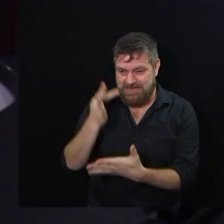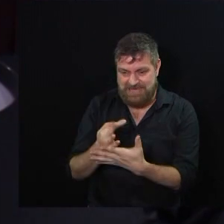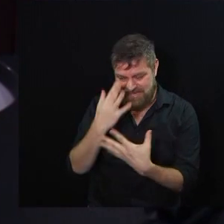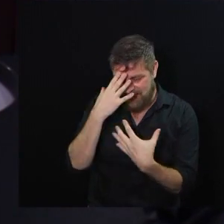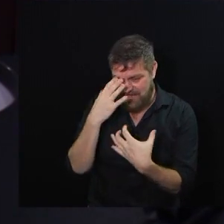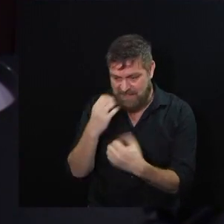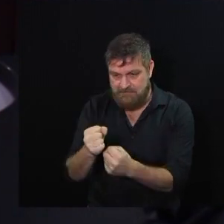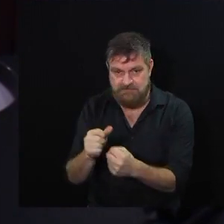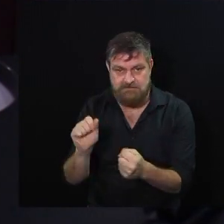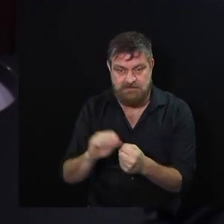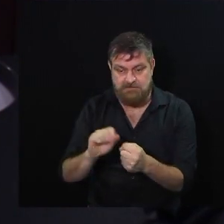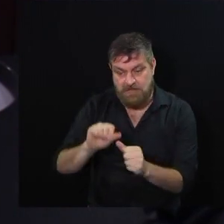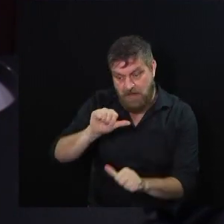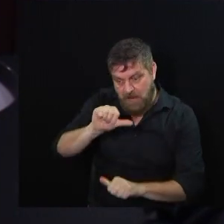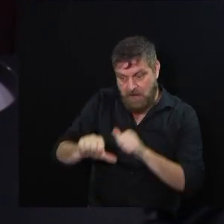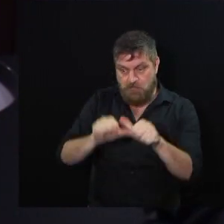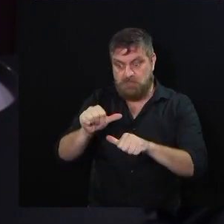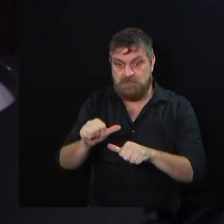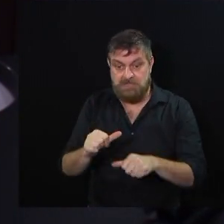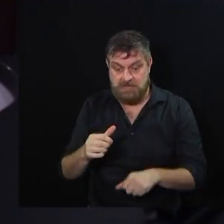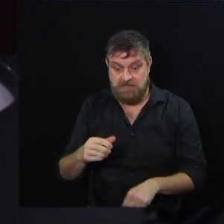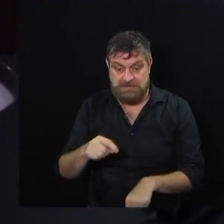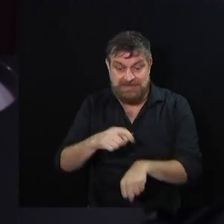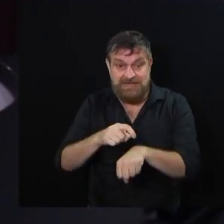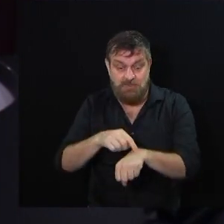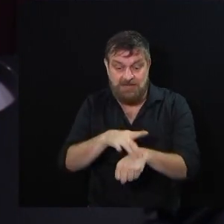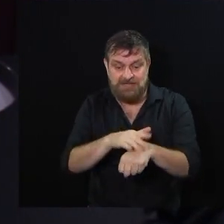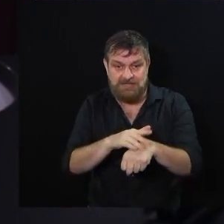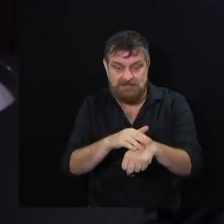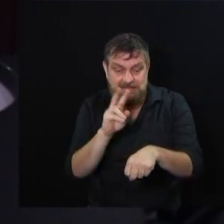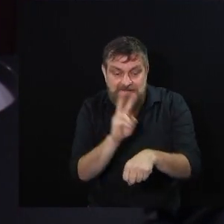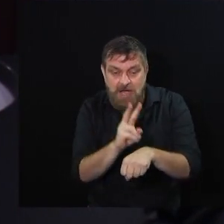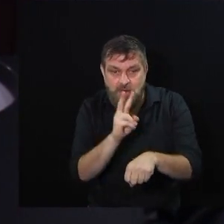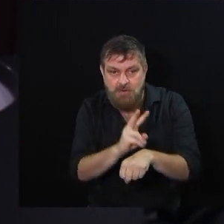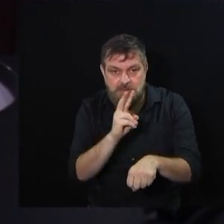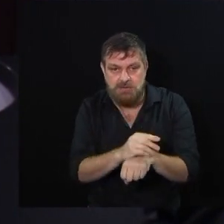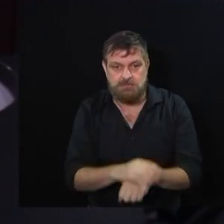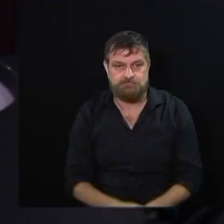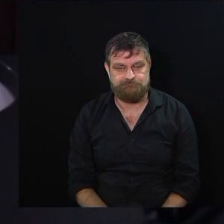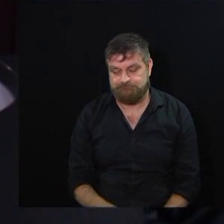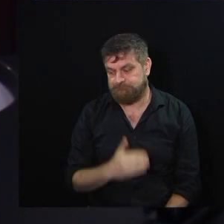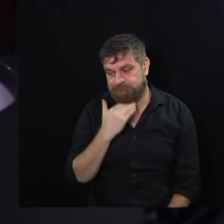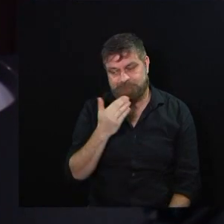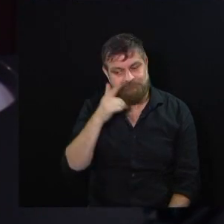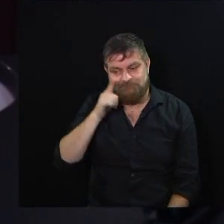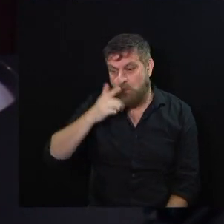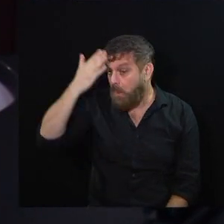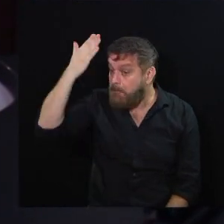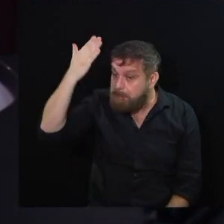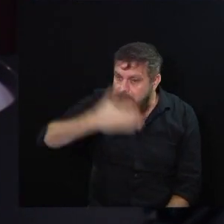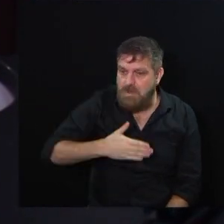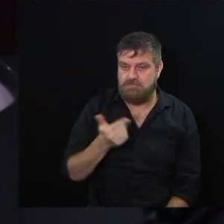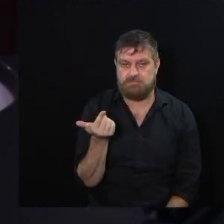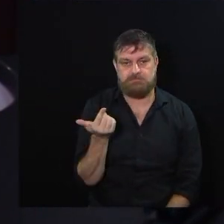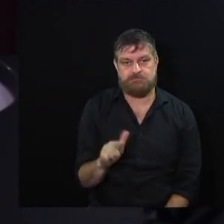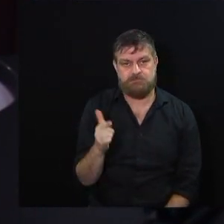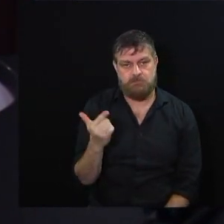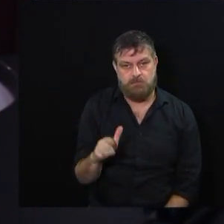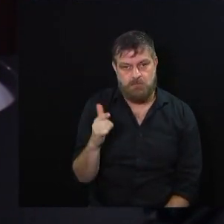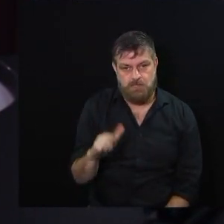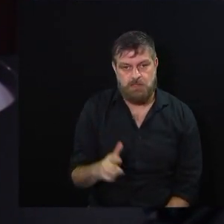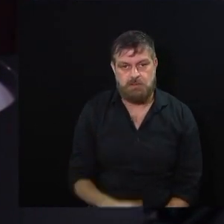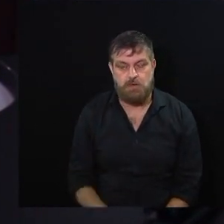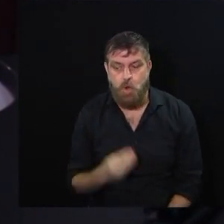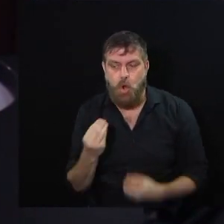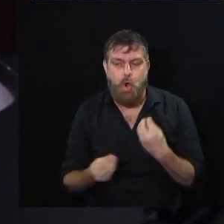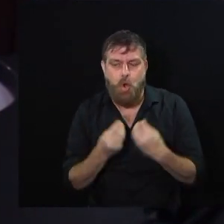nos cuidados. Ainda não conseguiu se provar o mecanismo,